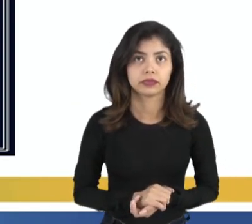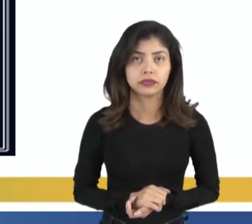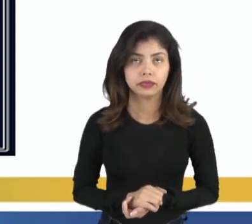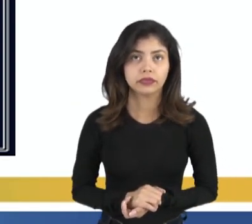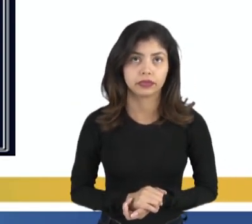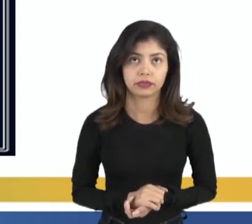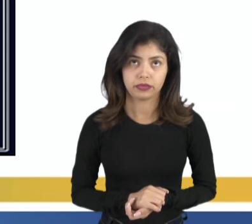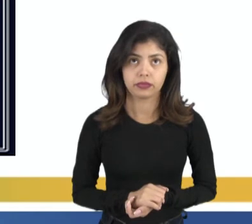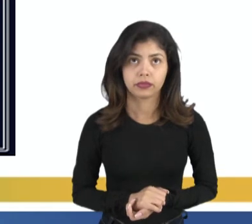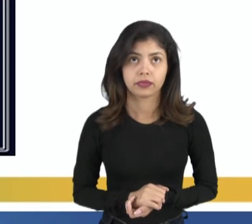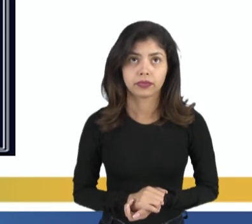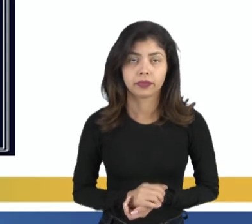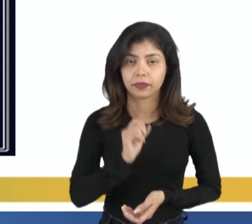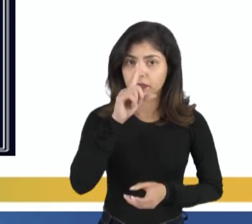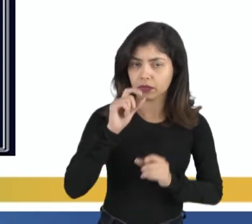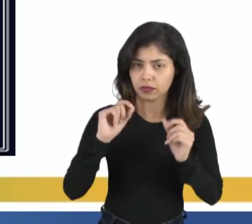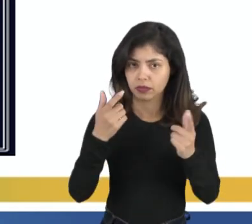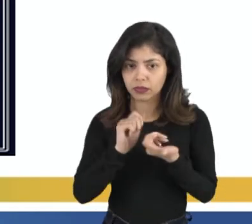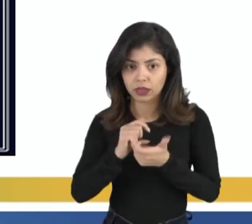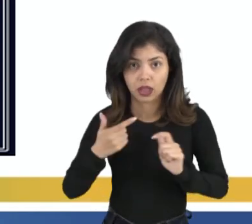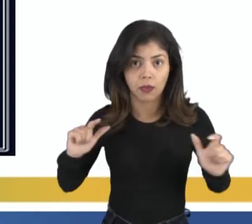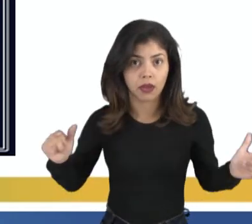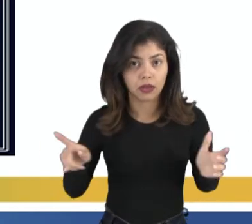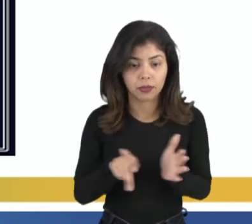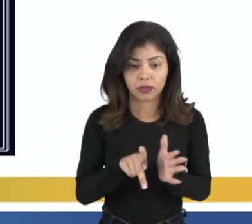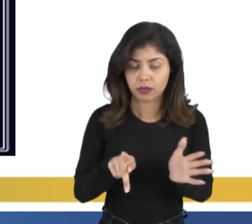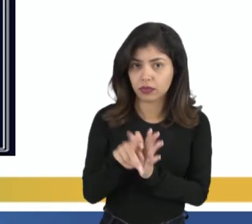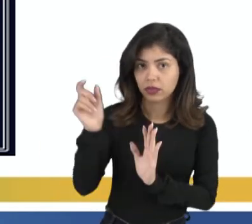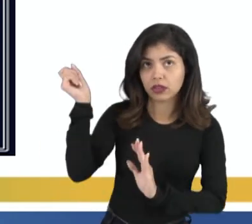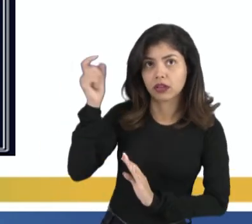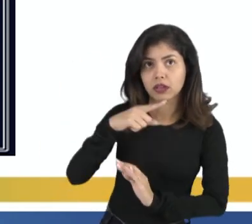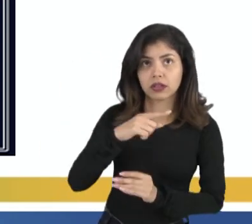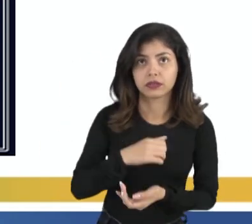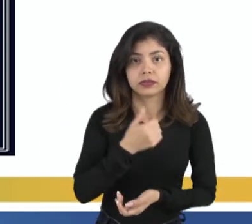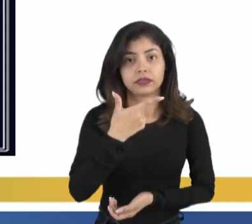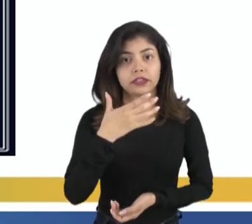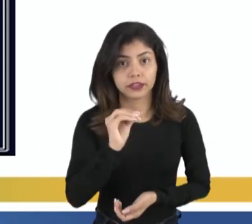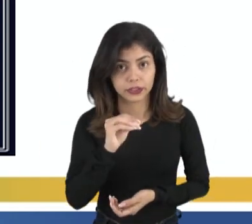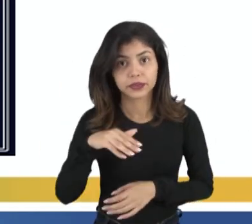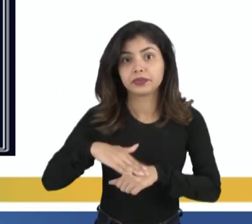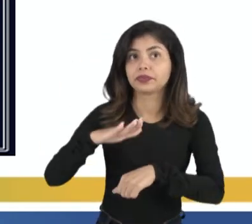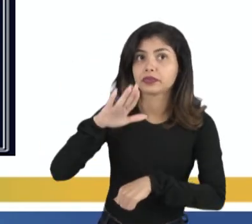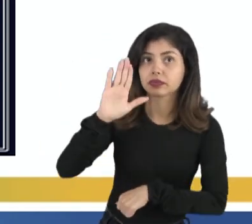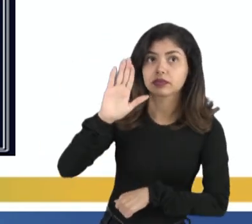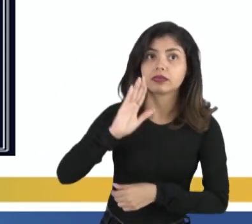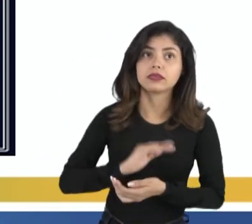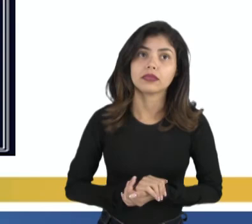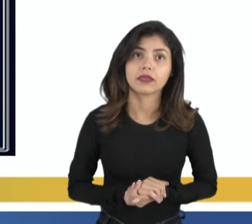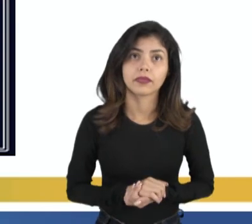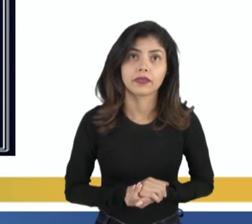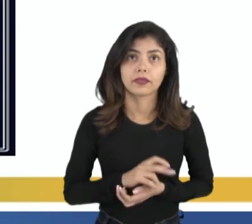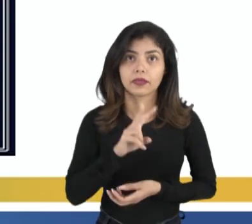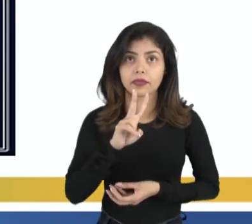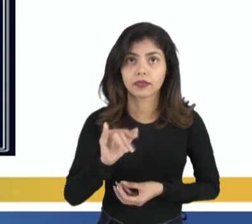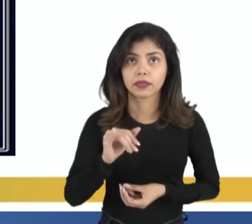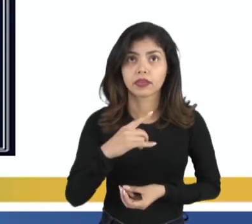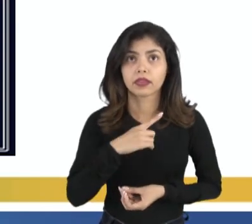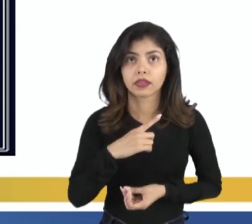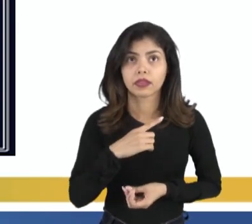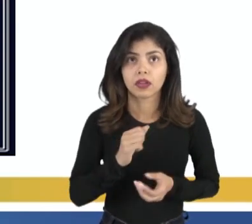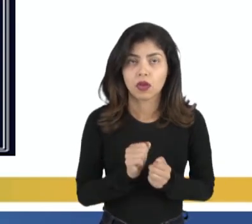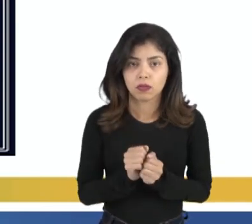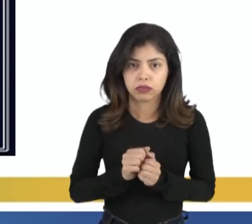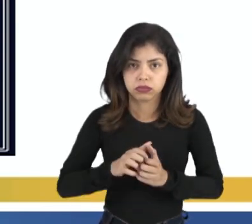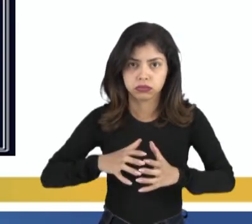a estrela for uma massa muito maior do que o sol será 20 vezes a massa do Sol como está ali ela vai virar